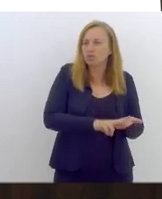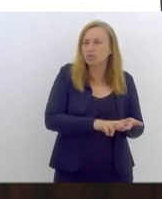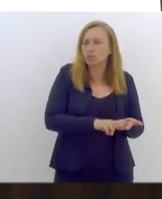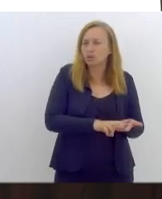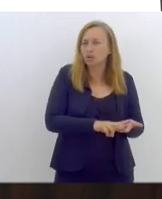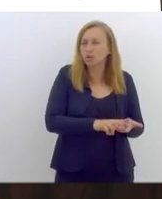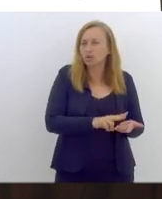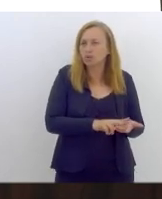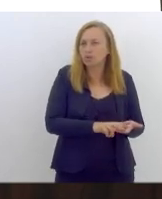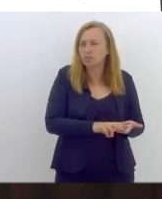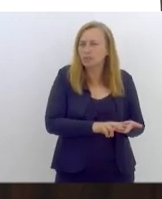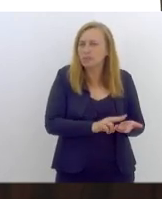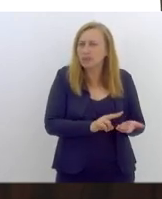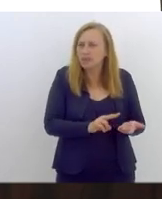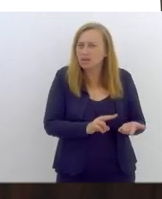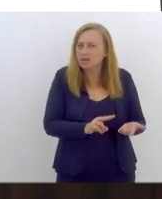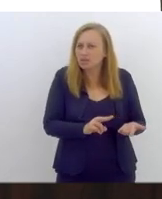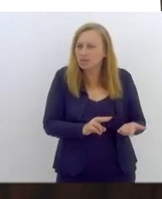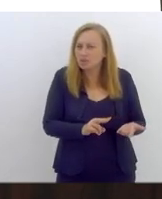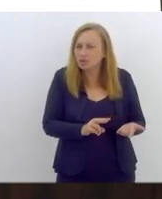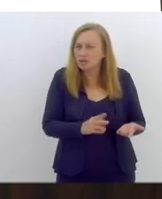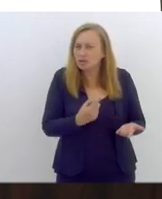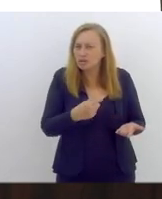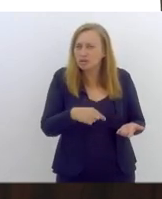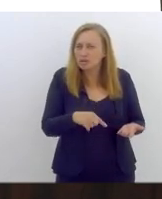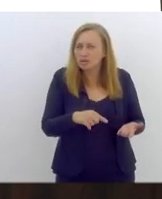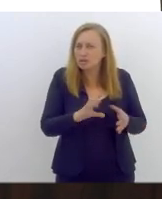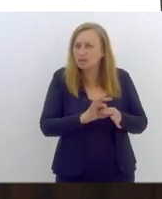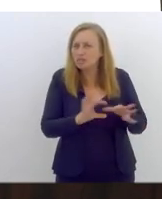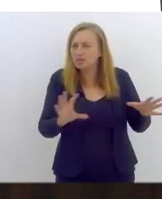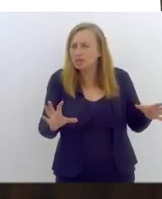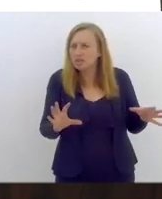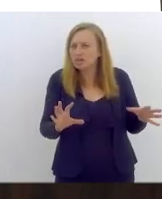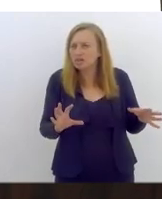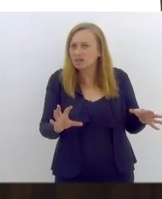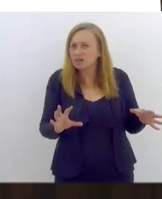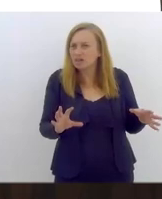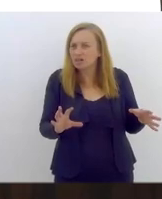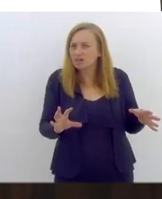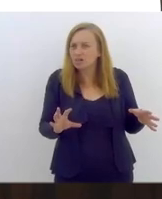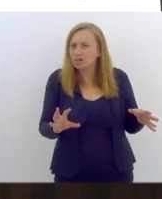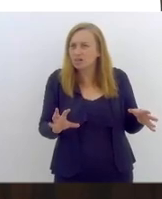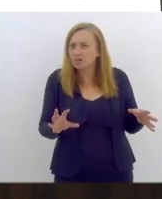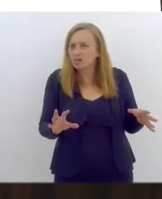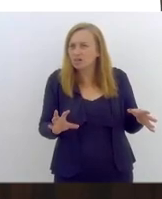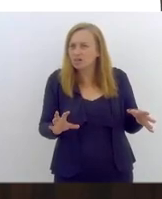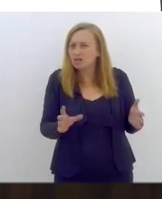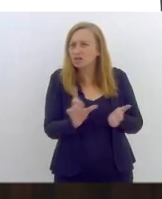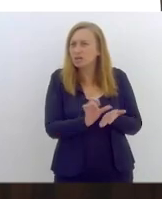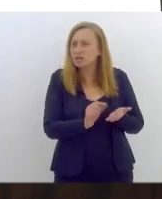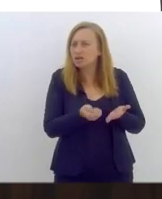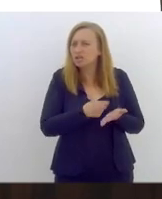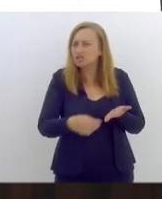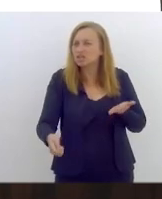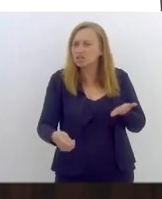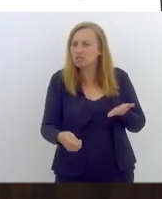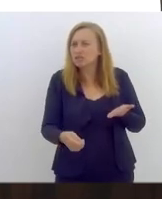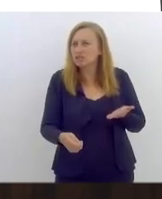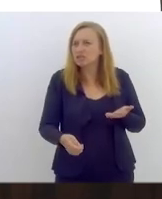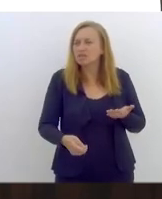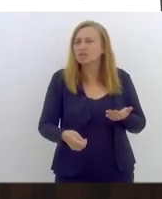brindar em público, em liberdade, levou Benenson a escrever esse artigo. A primeira